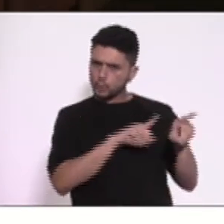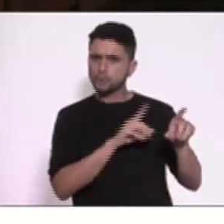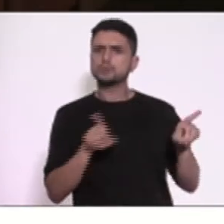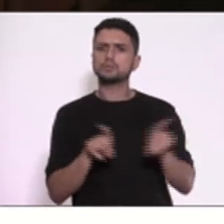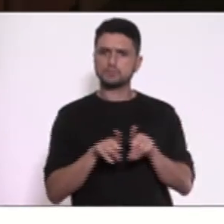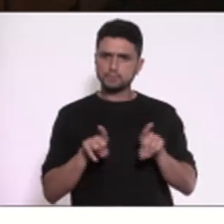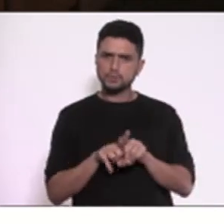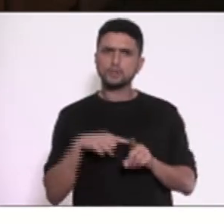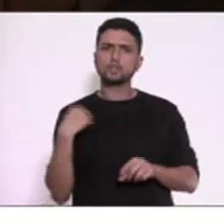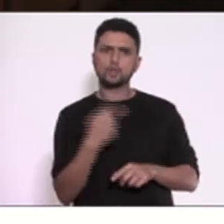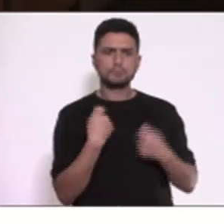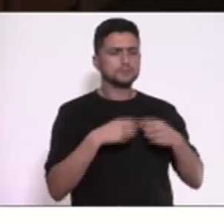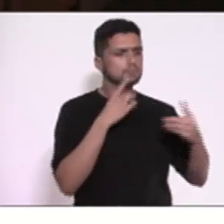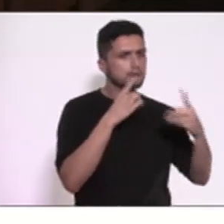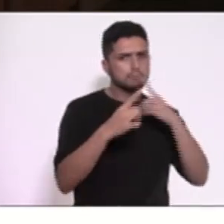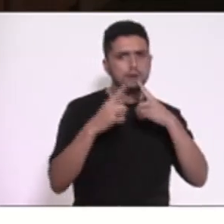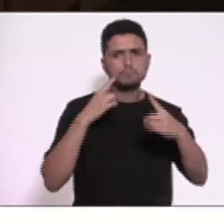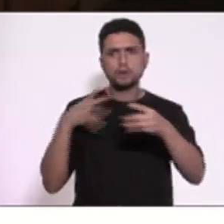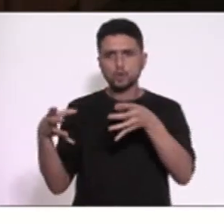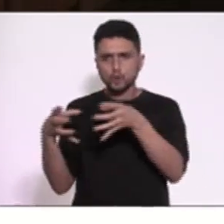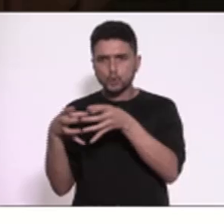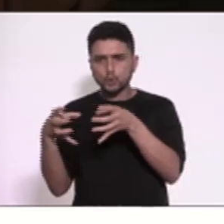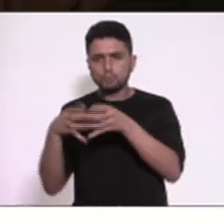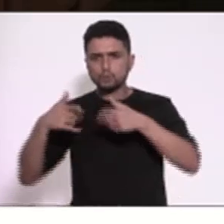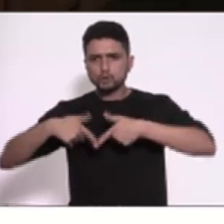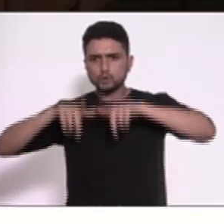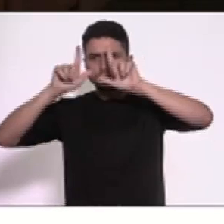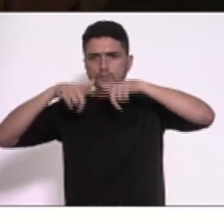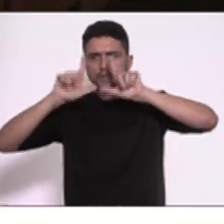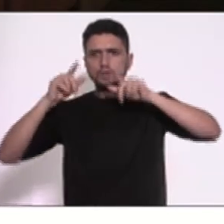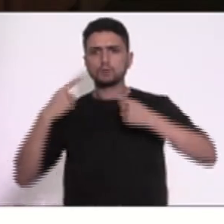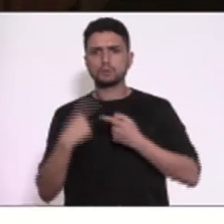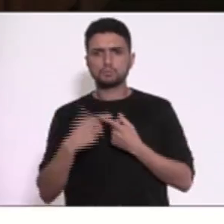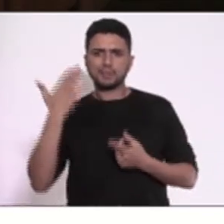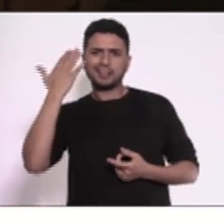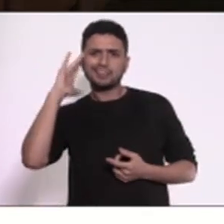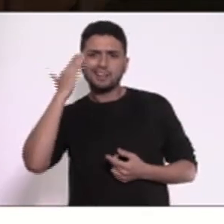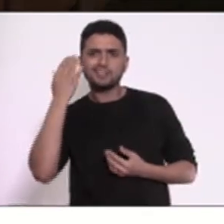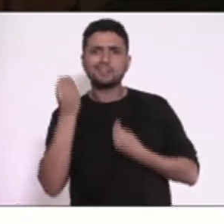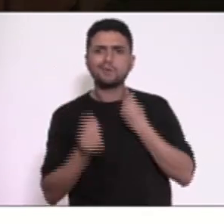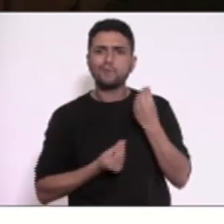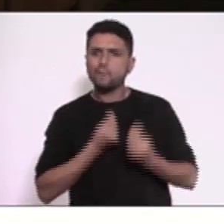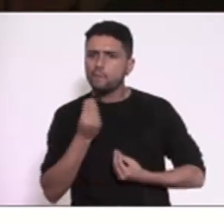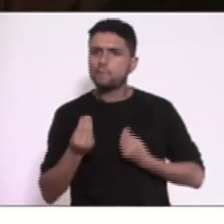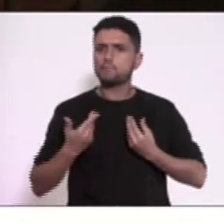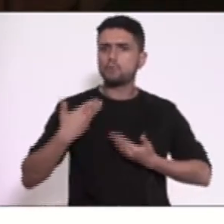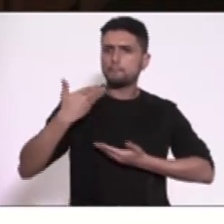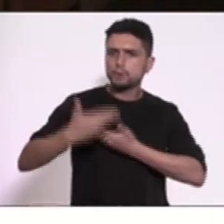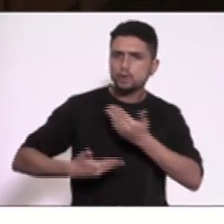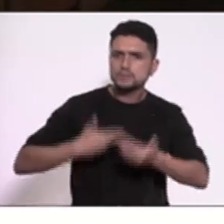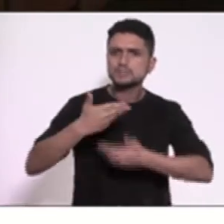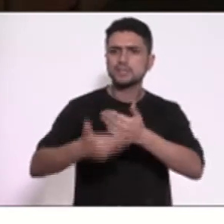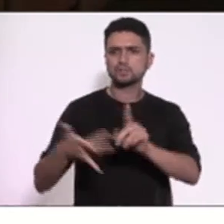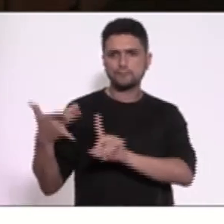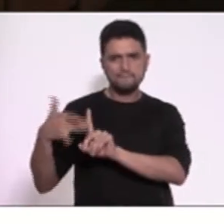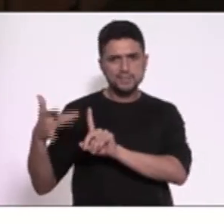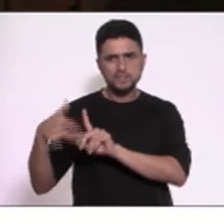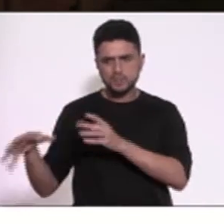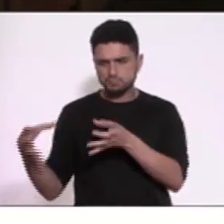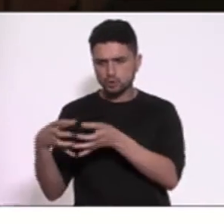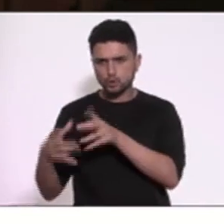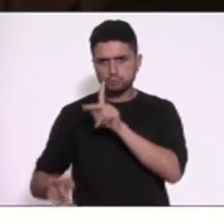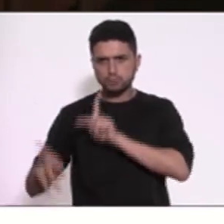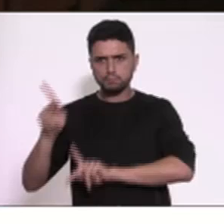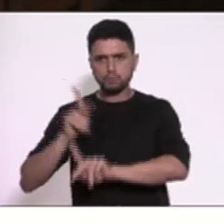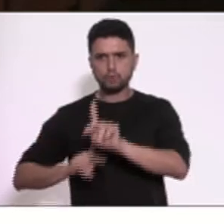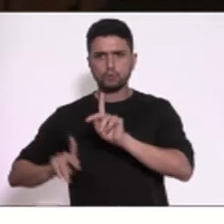precisa dialogar com o povo judeu para entender também esses processos que vitimou prioritariamente os judeus. E eu acho que esse debate é bom